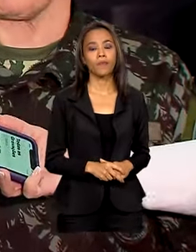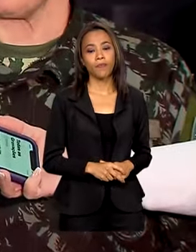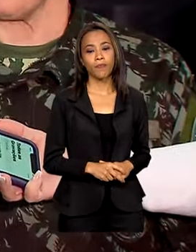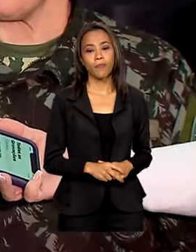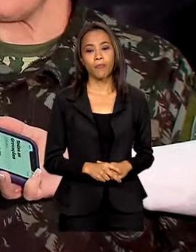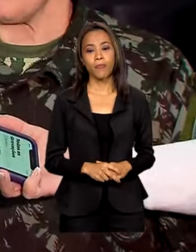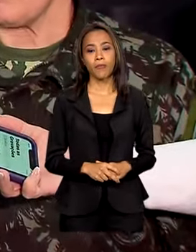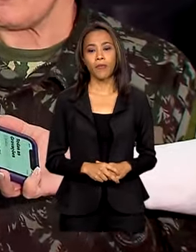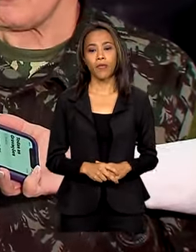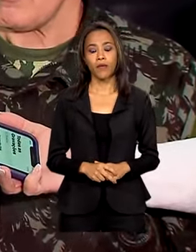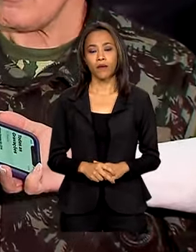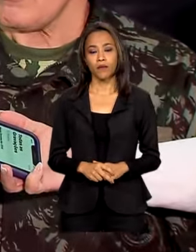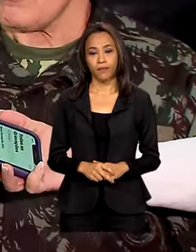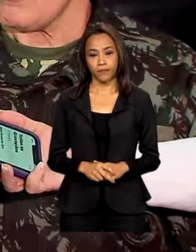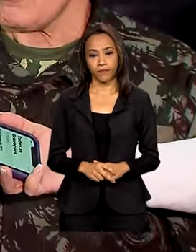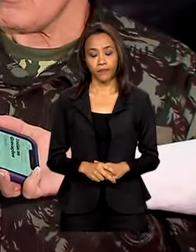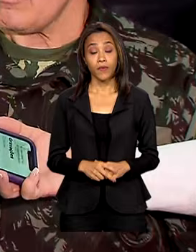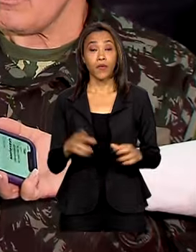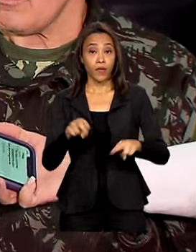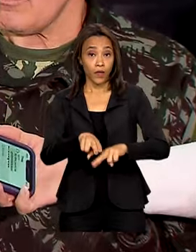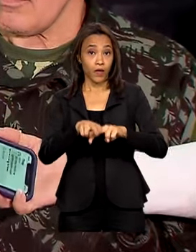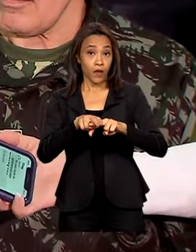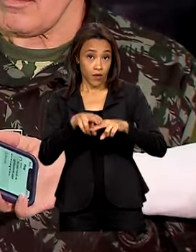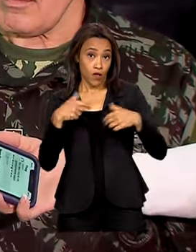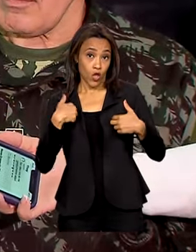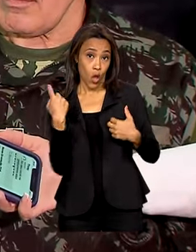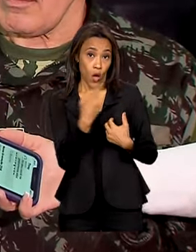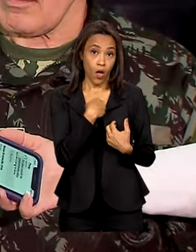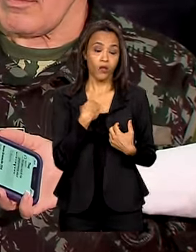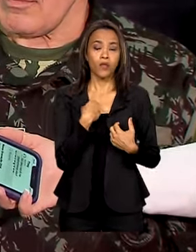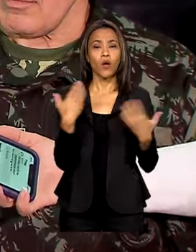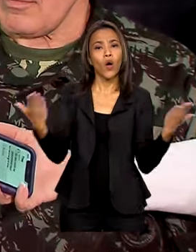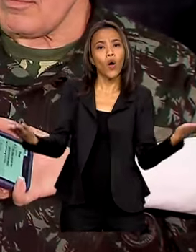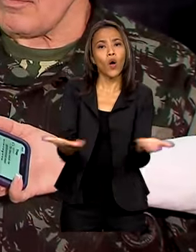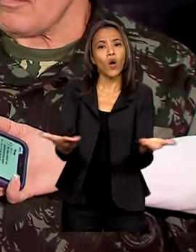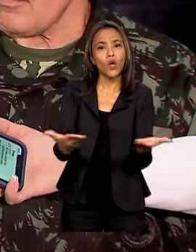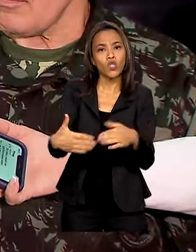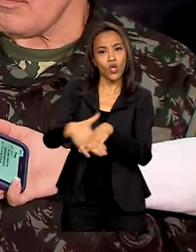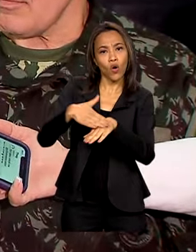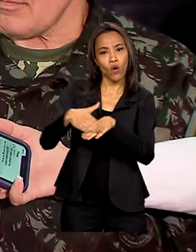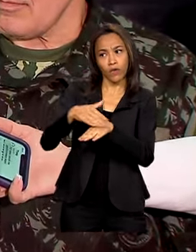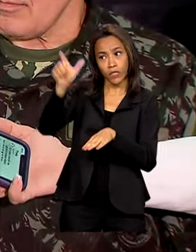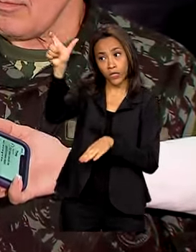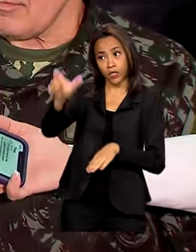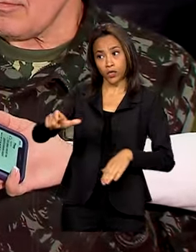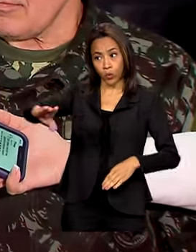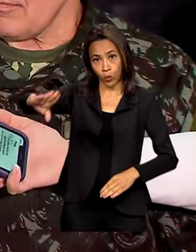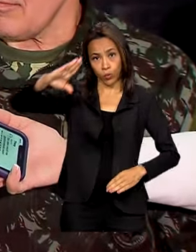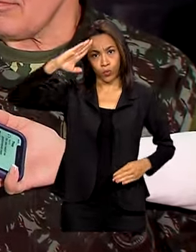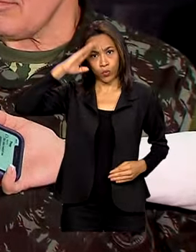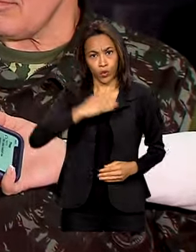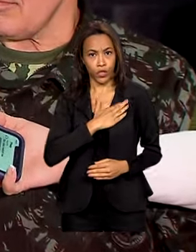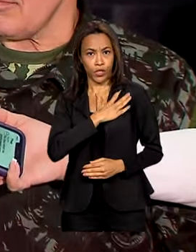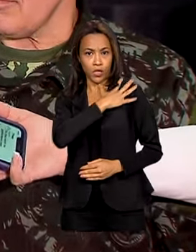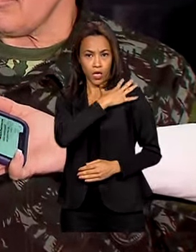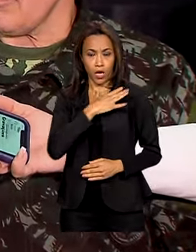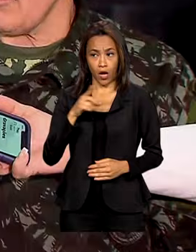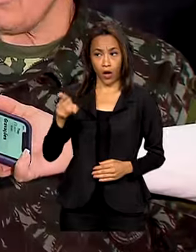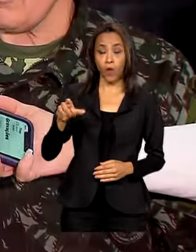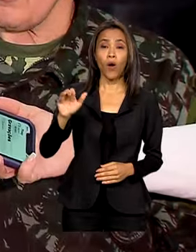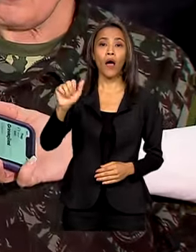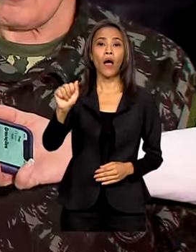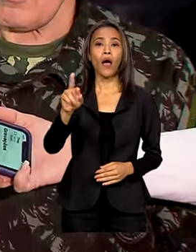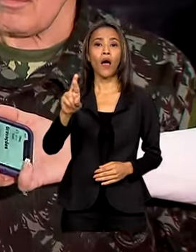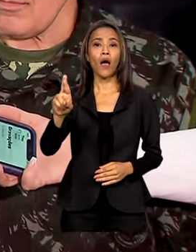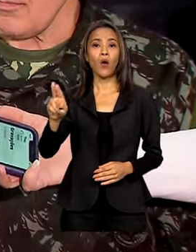Superar esse episódio. Por isso, conversamos hoje com o general que estava no comando logo cedo, o general Arruda, a